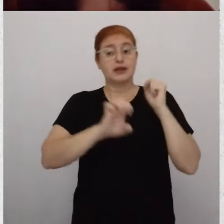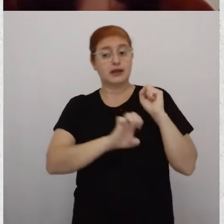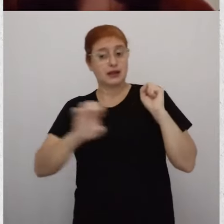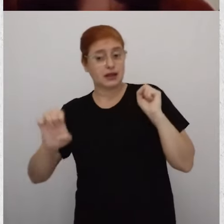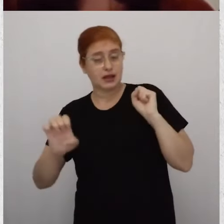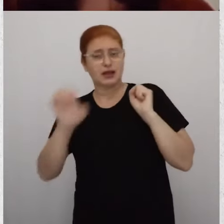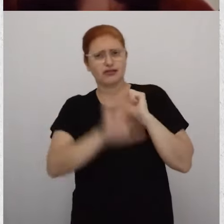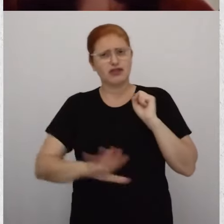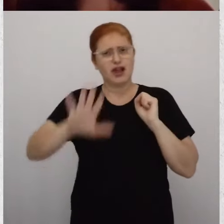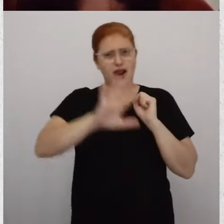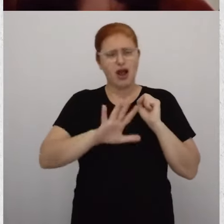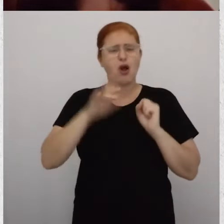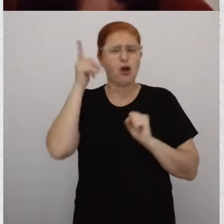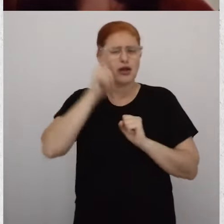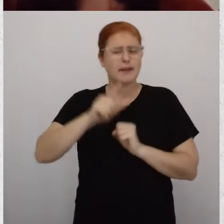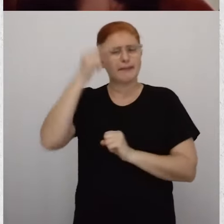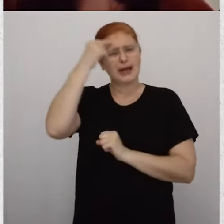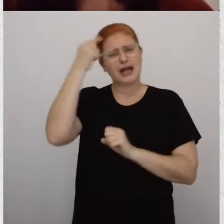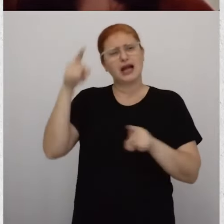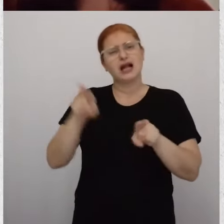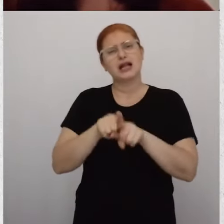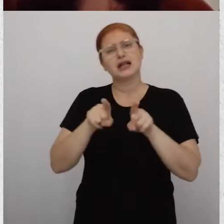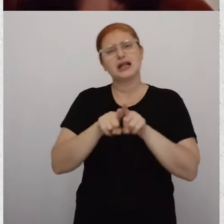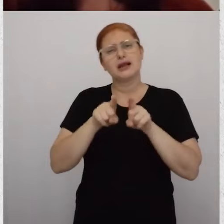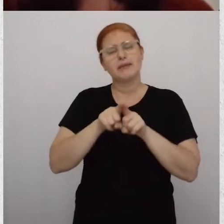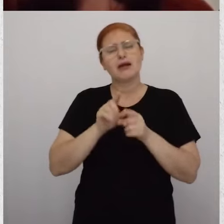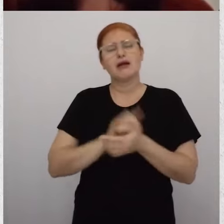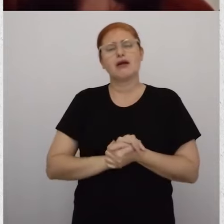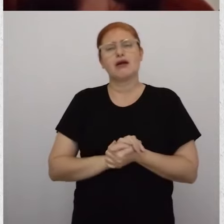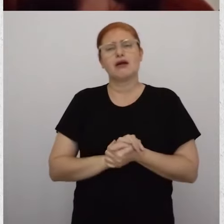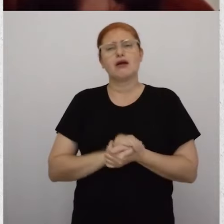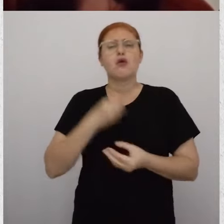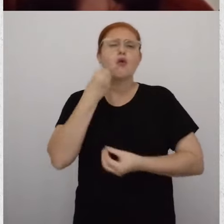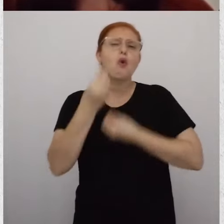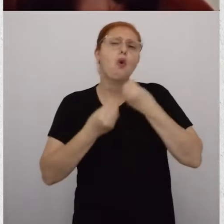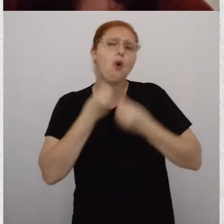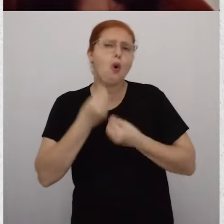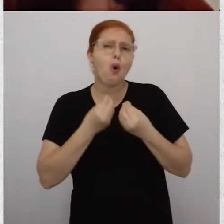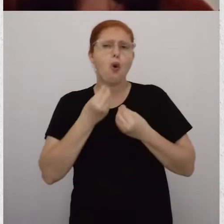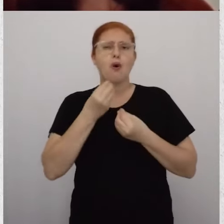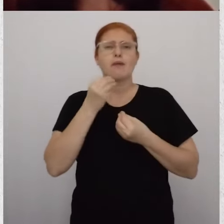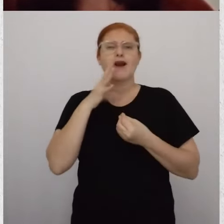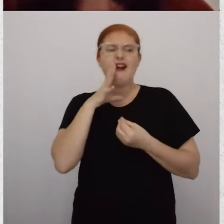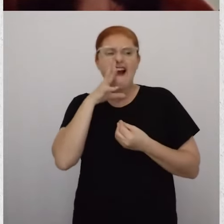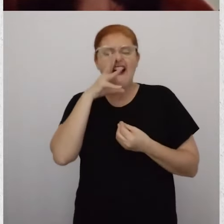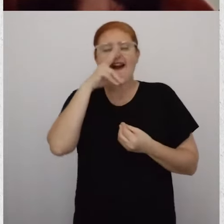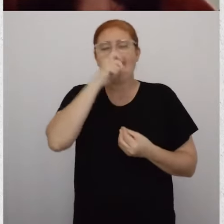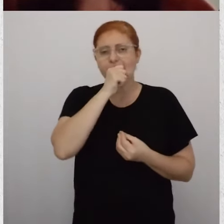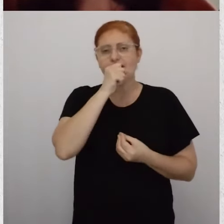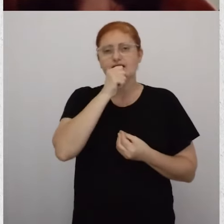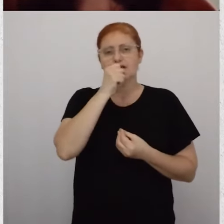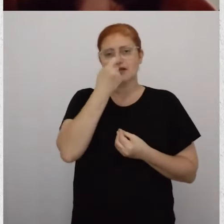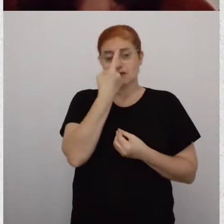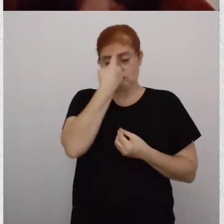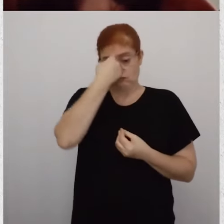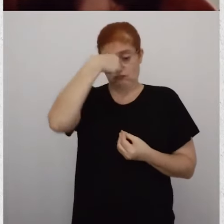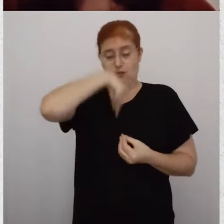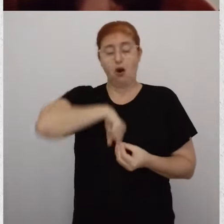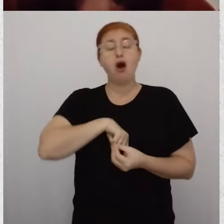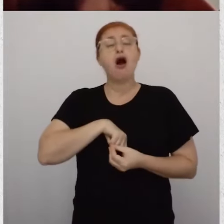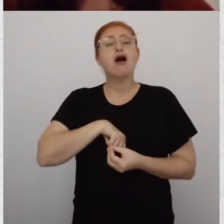todo, dá para pensar também como que a autocrítica se colocou,